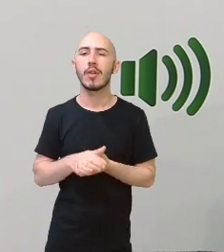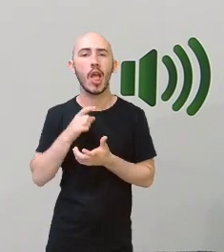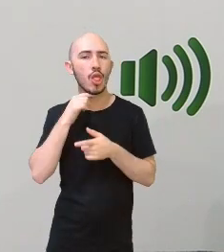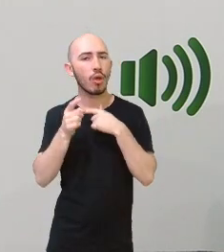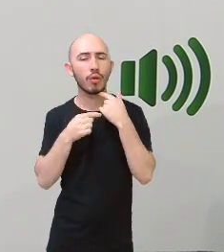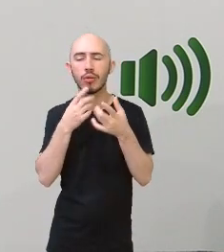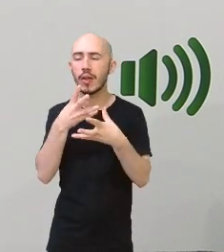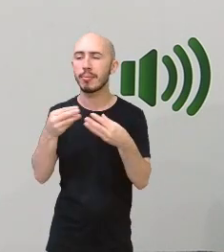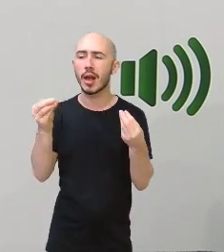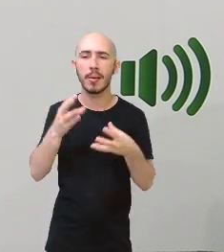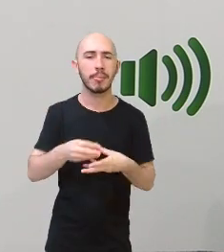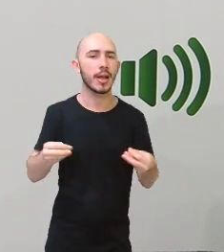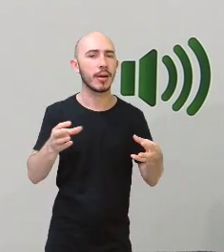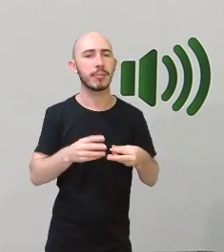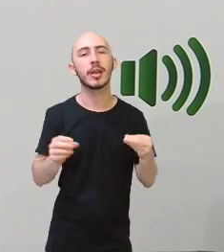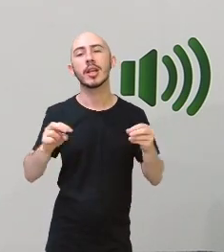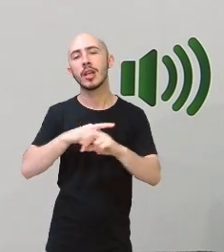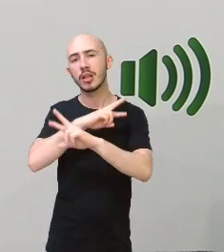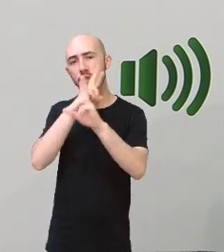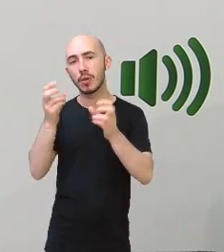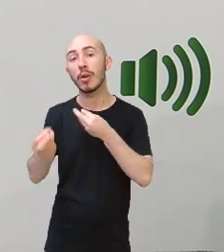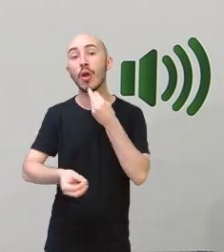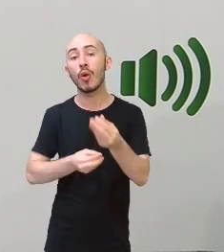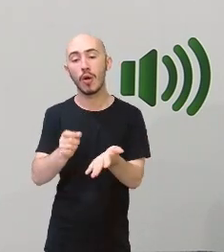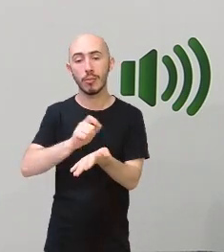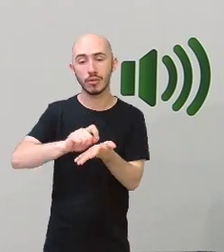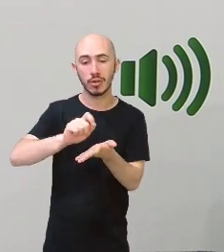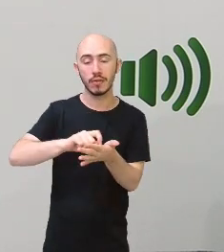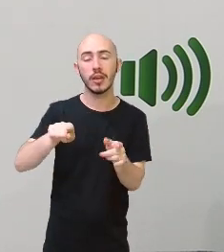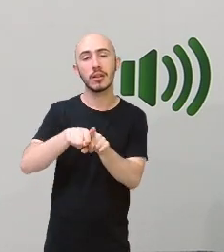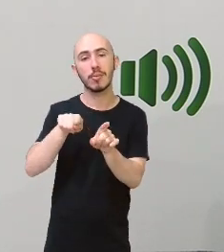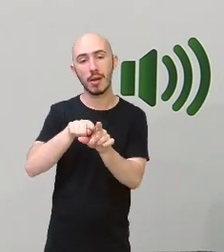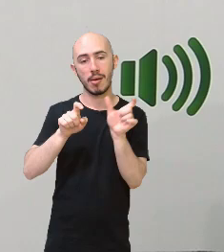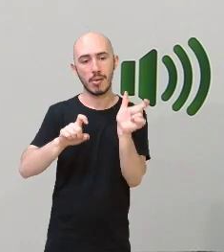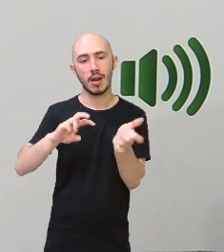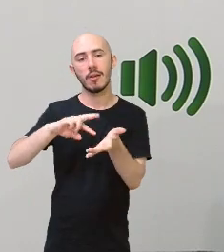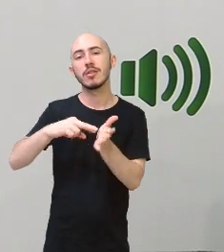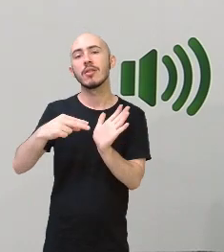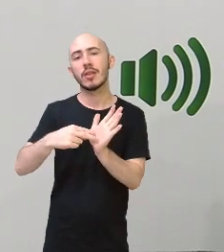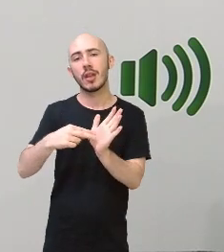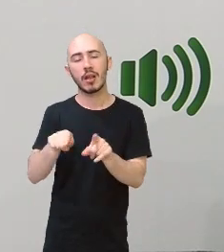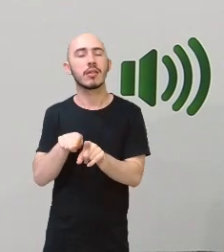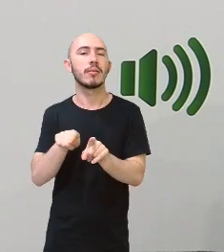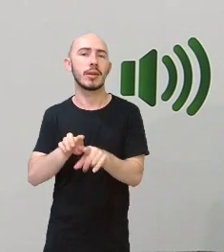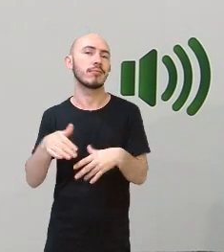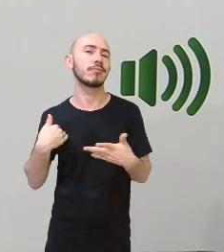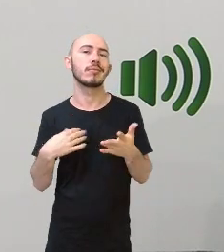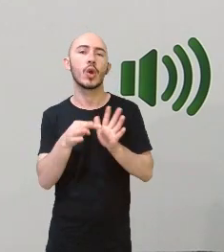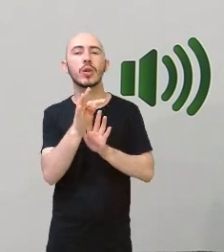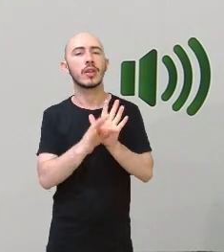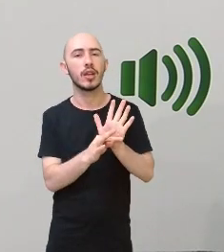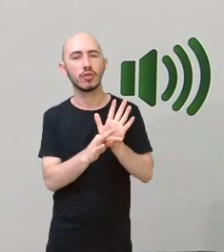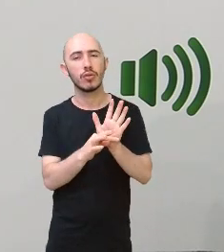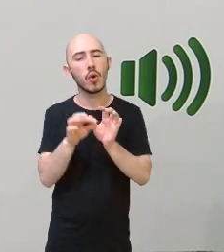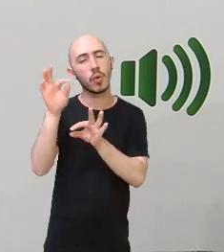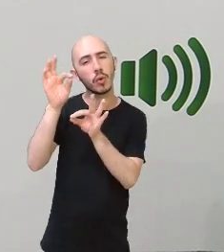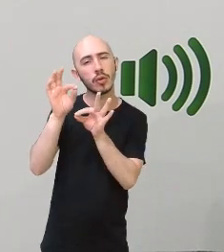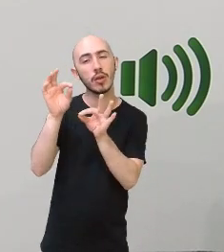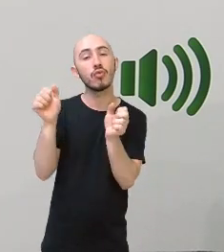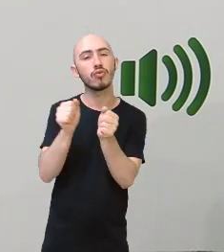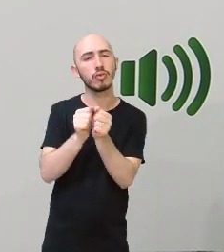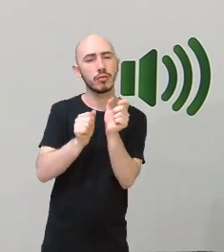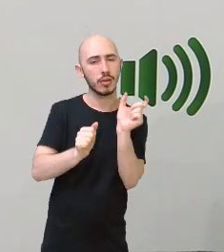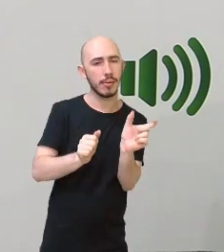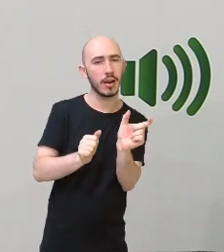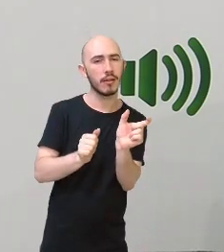as dúvidas que você tem em relação à escrita e ao significado daquelas palavras. Aquele textinho que está ali junto da palavra,